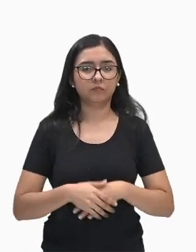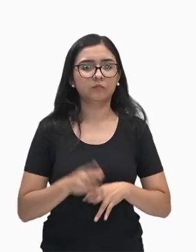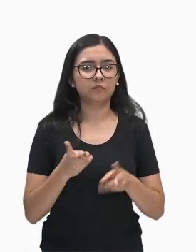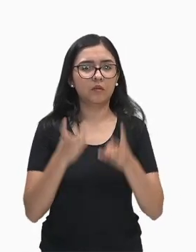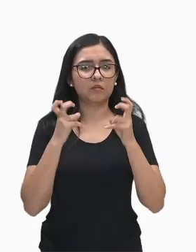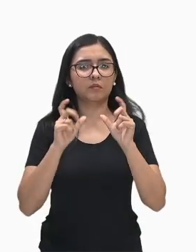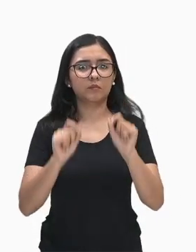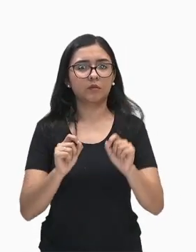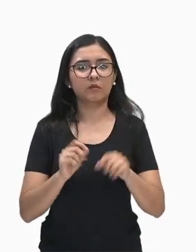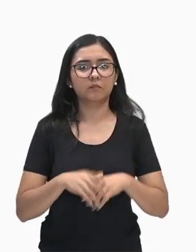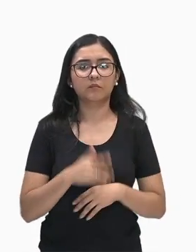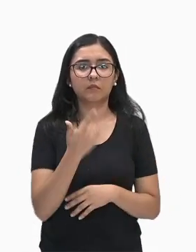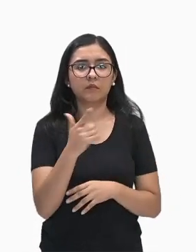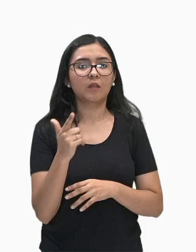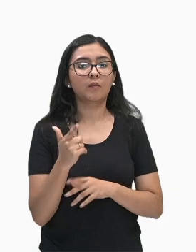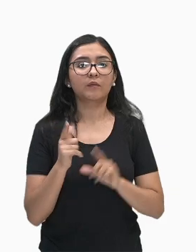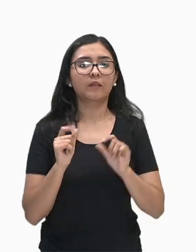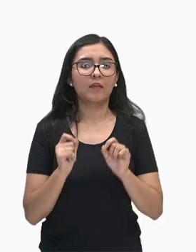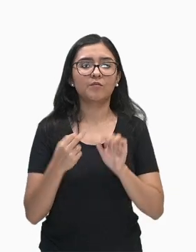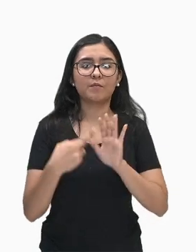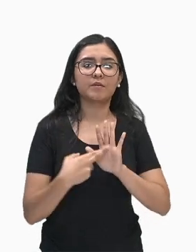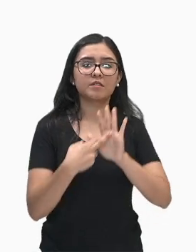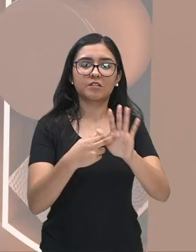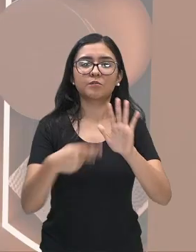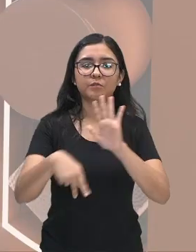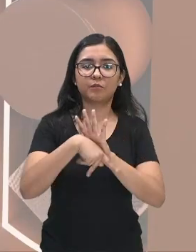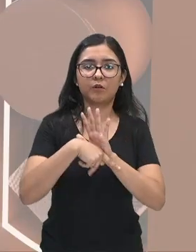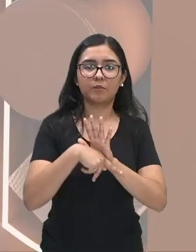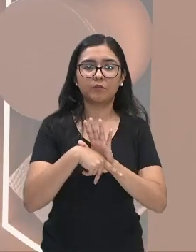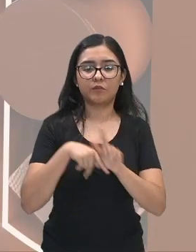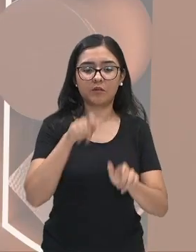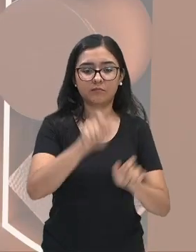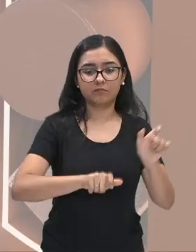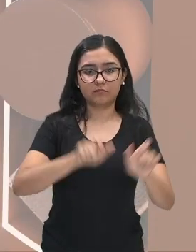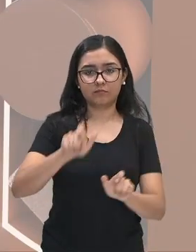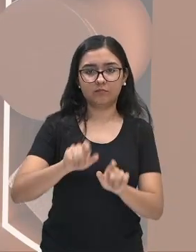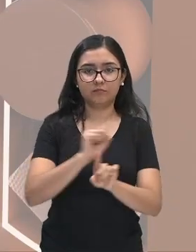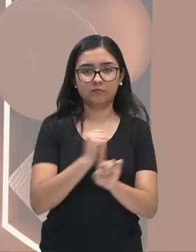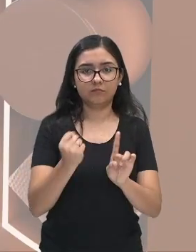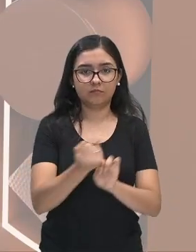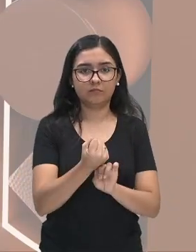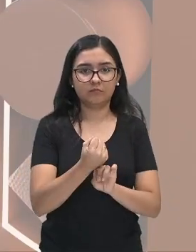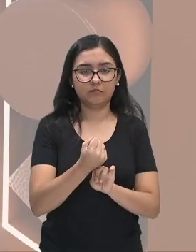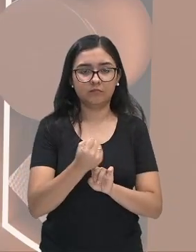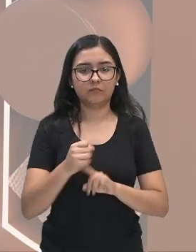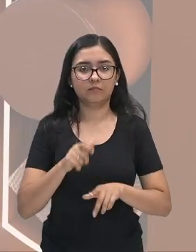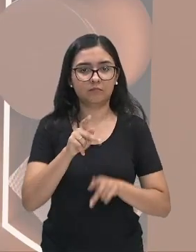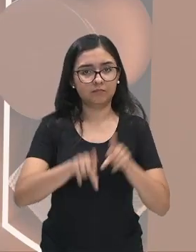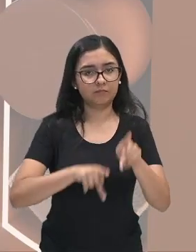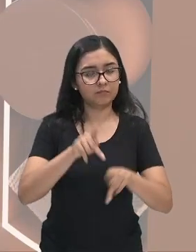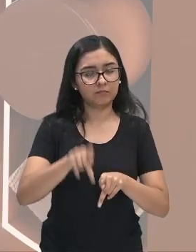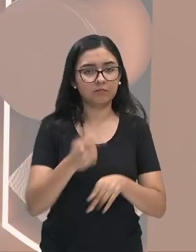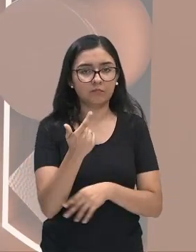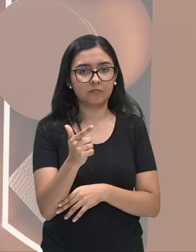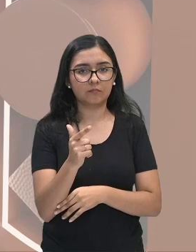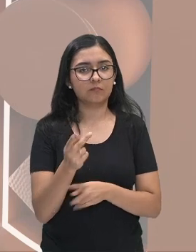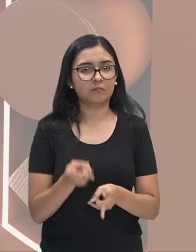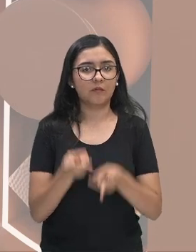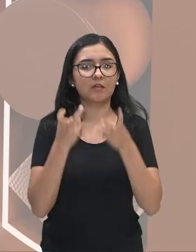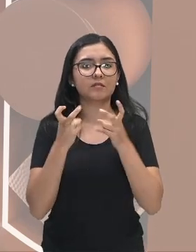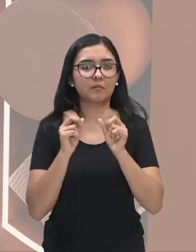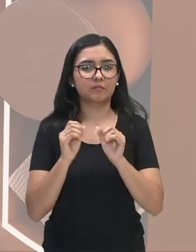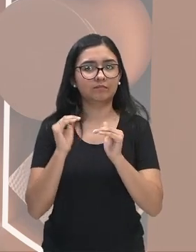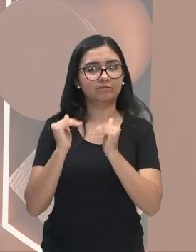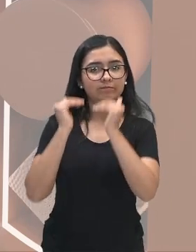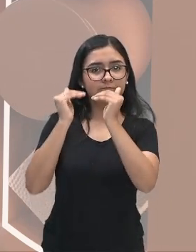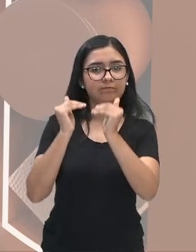ver, não tem representante popular, né, aí nesse grupo. Não é isso? Então a gente percebe